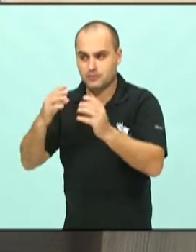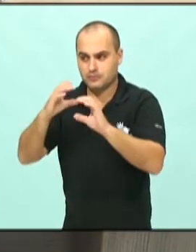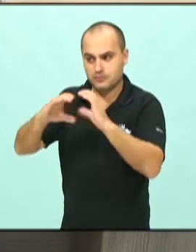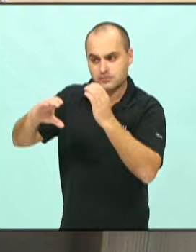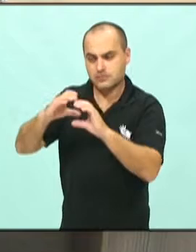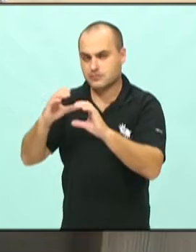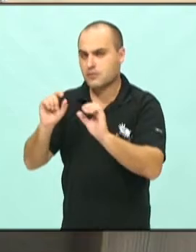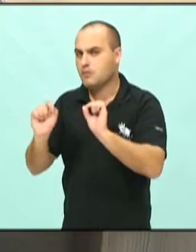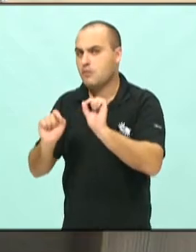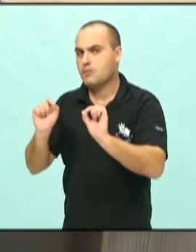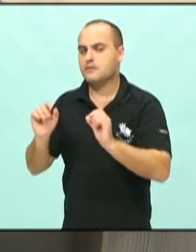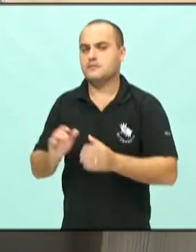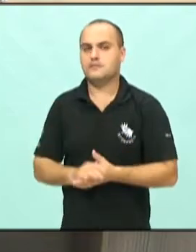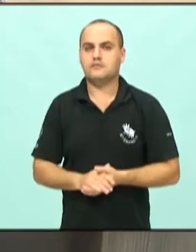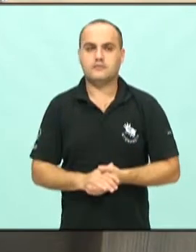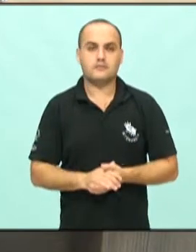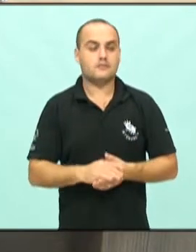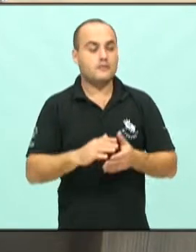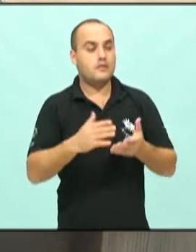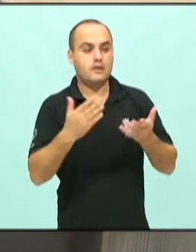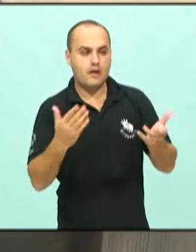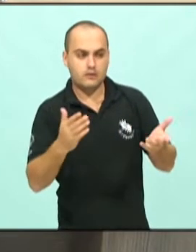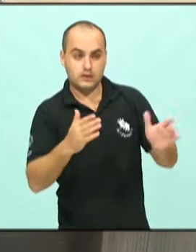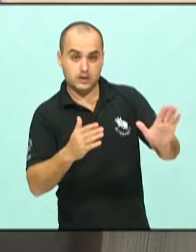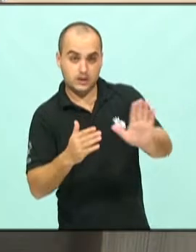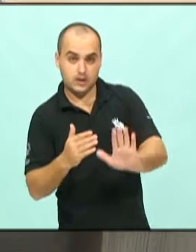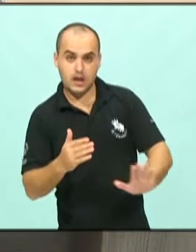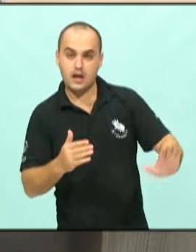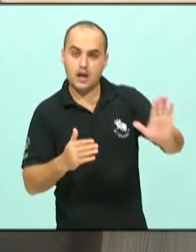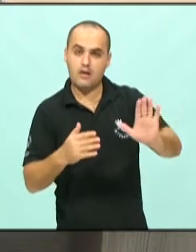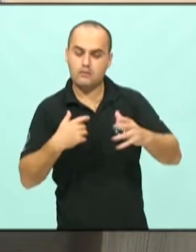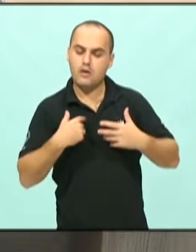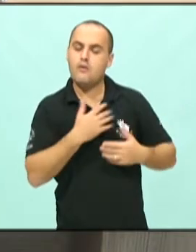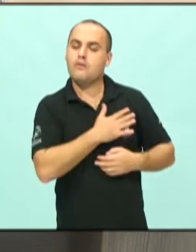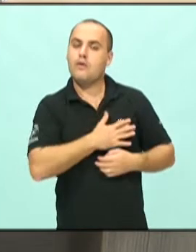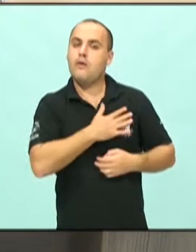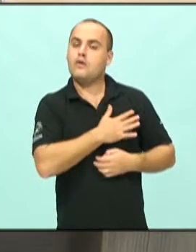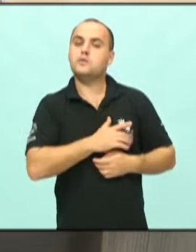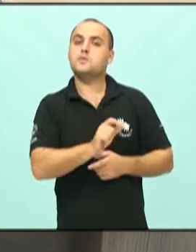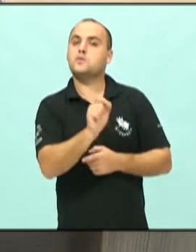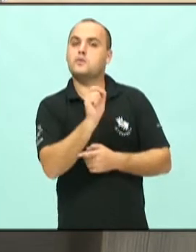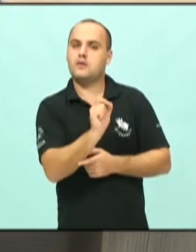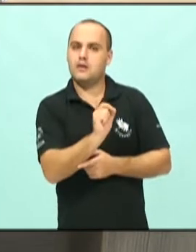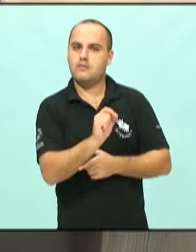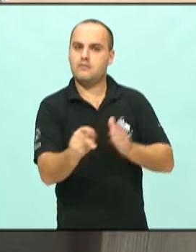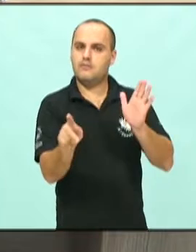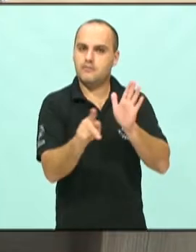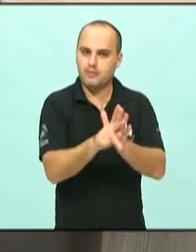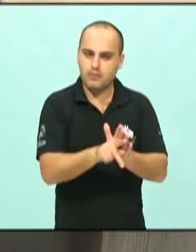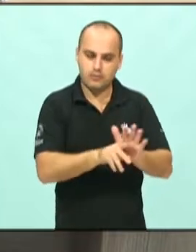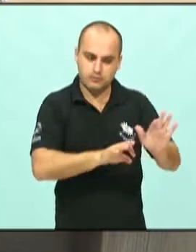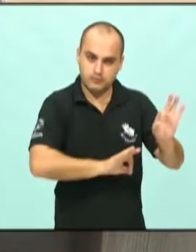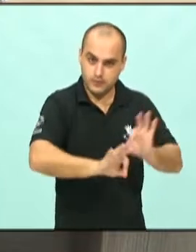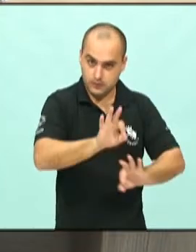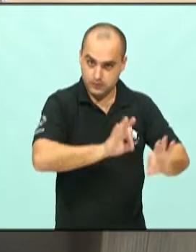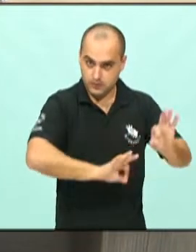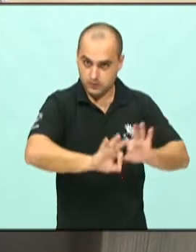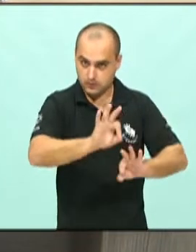eu prefiro fazer tudo planejar antes, né? Então, a gente faz a pré-produção antes de gravar. Então, faz o